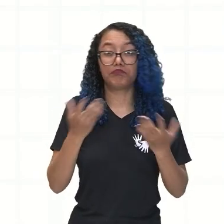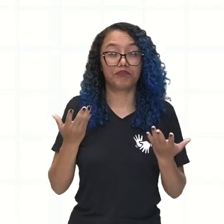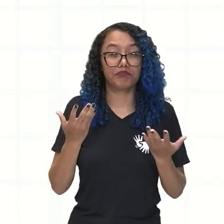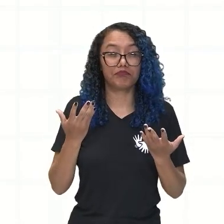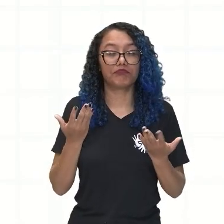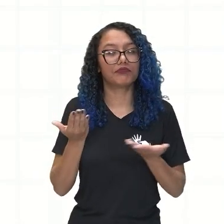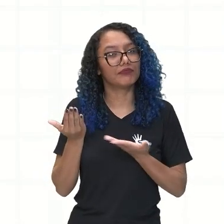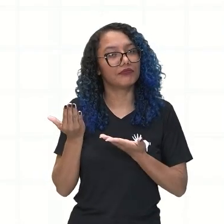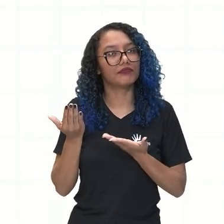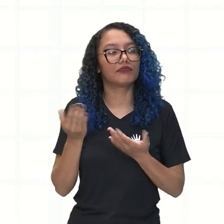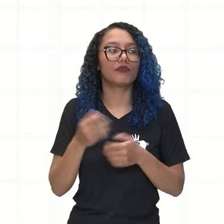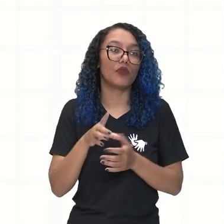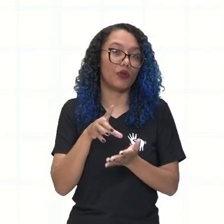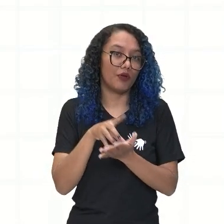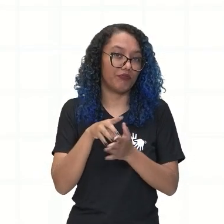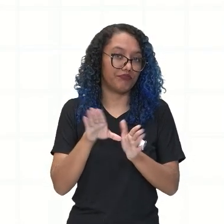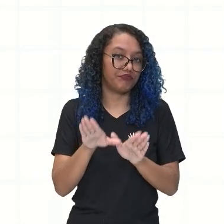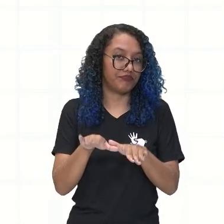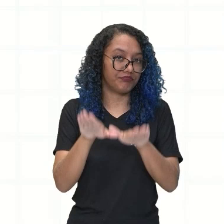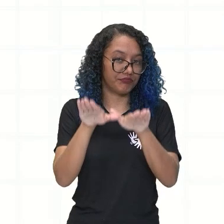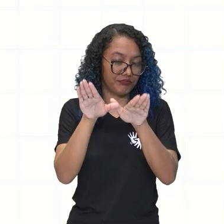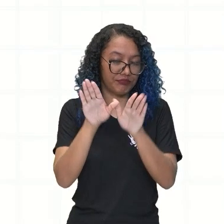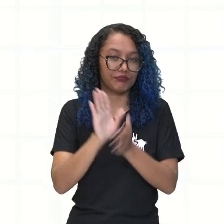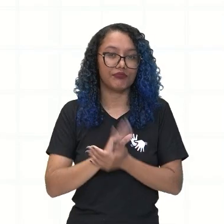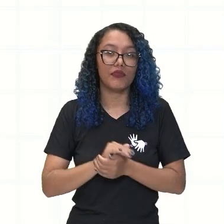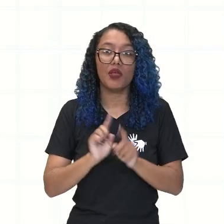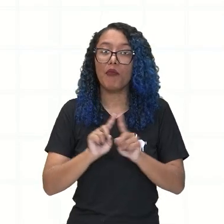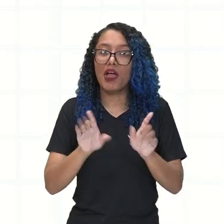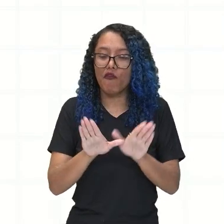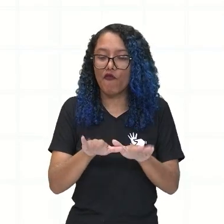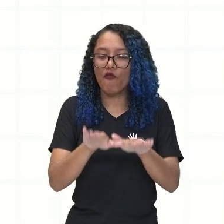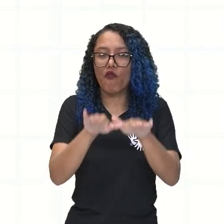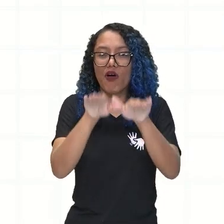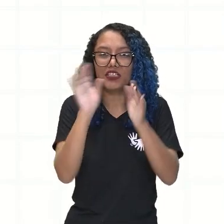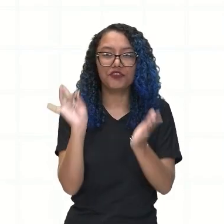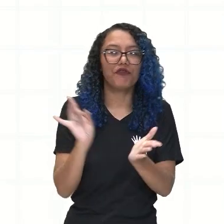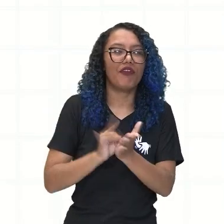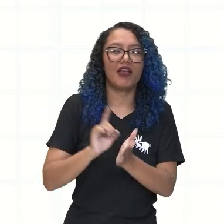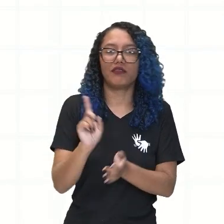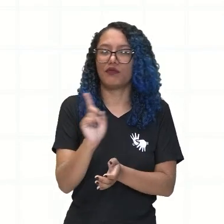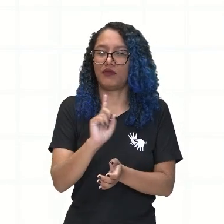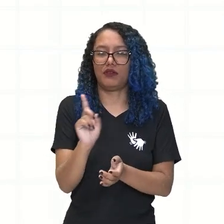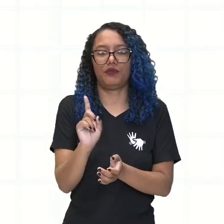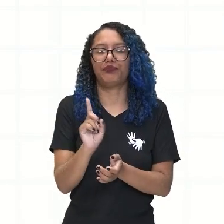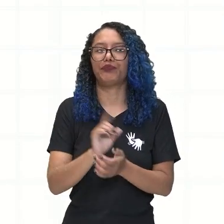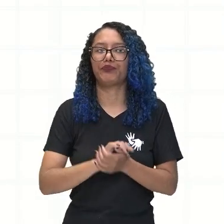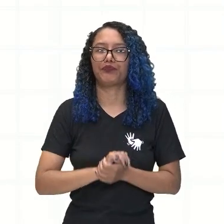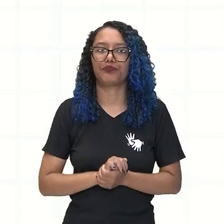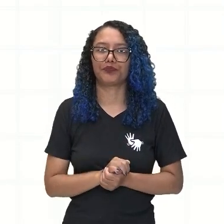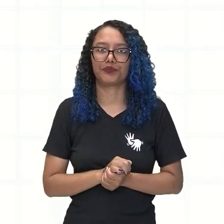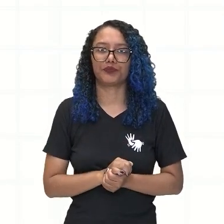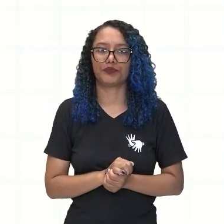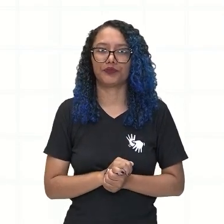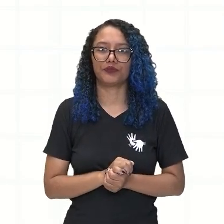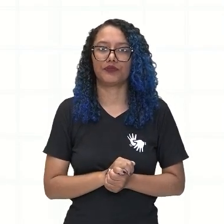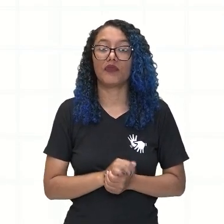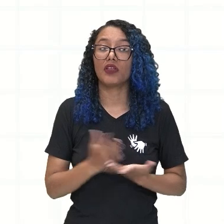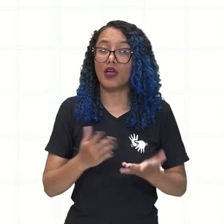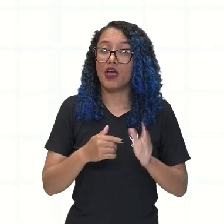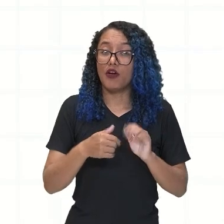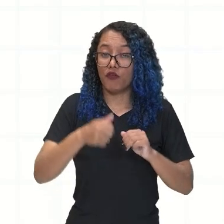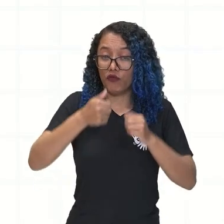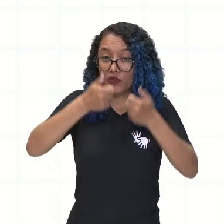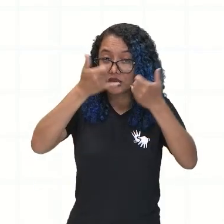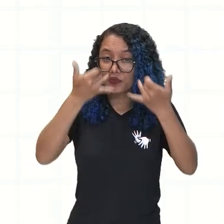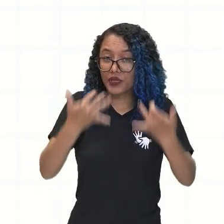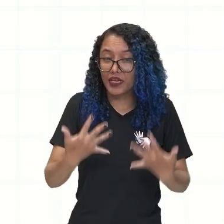dinossauro aviano. Era uma ave, mas não voava. Por isso ele foi... nós vamos contar a história que você vai entender